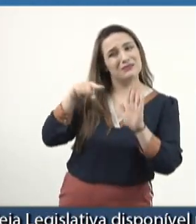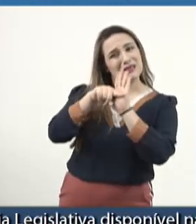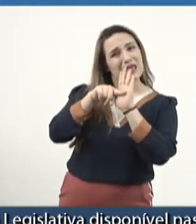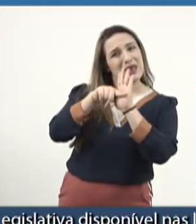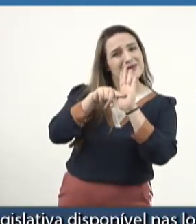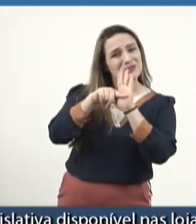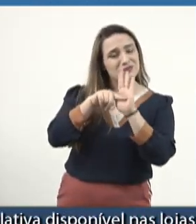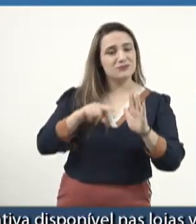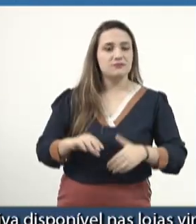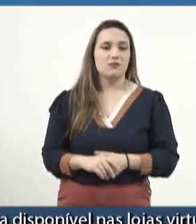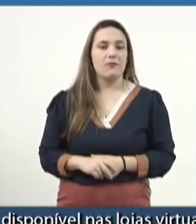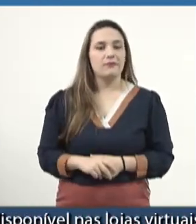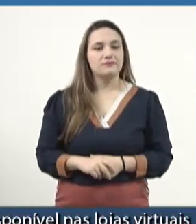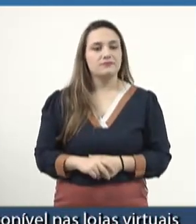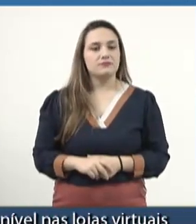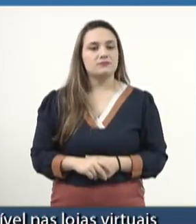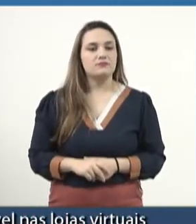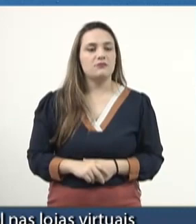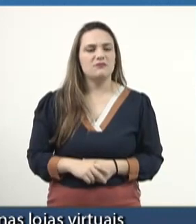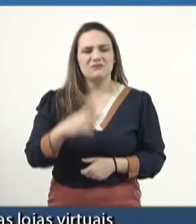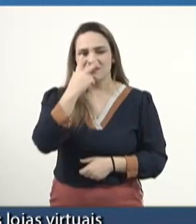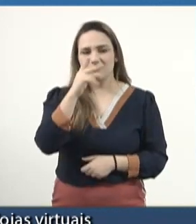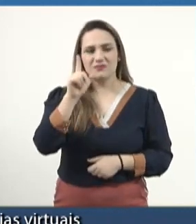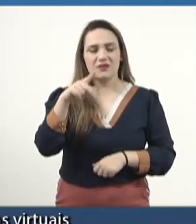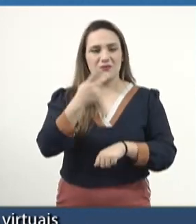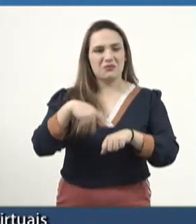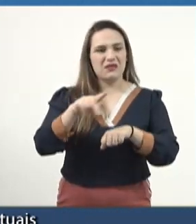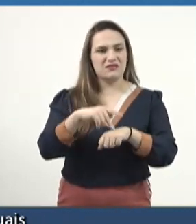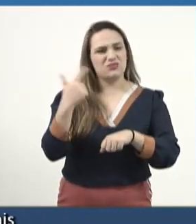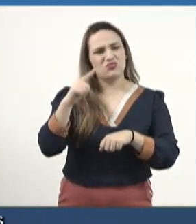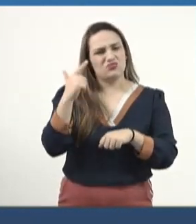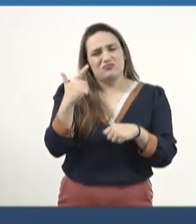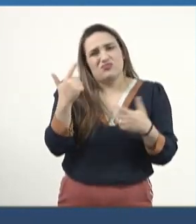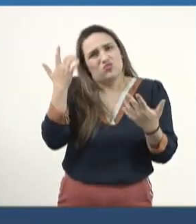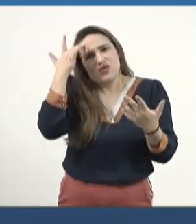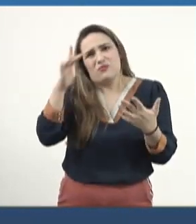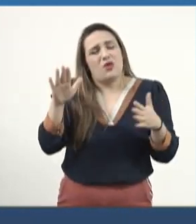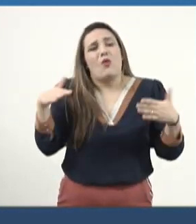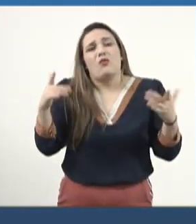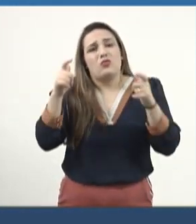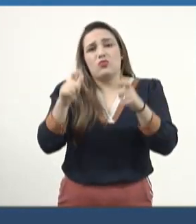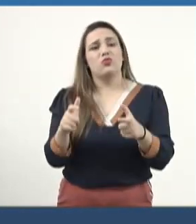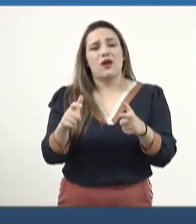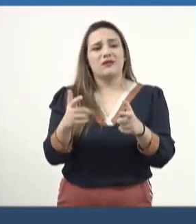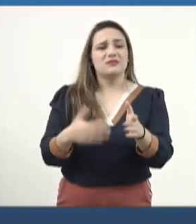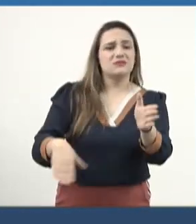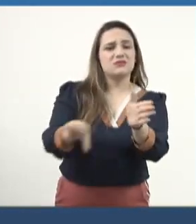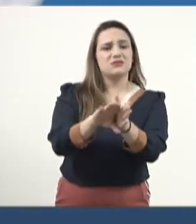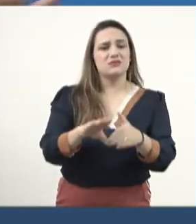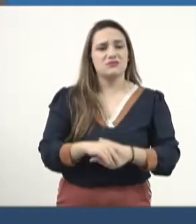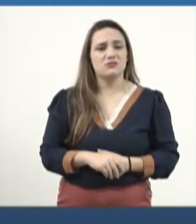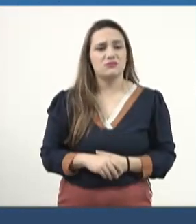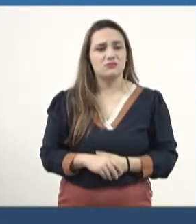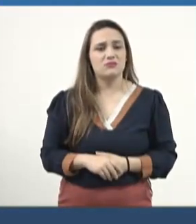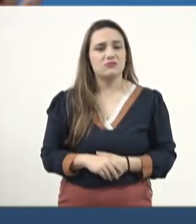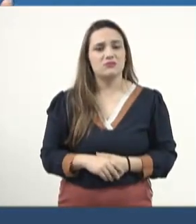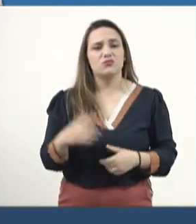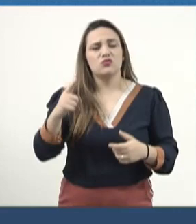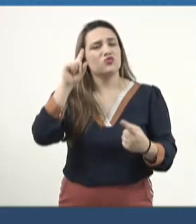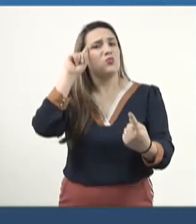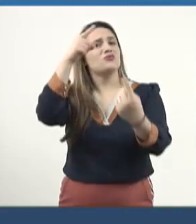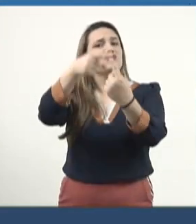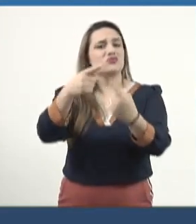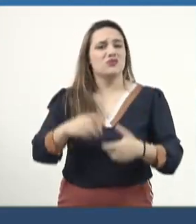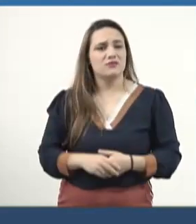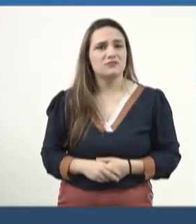mundo inteiro olhou para o Brasil como um país que não sabia a direção, como um país que não tinha